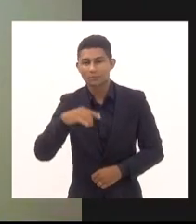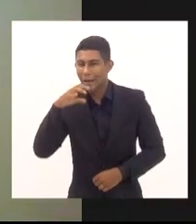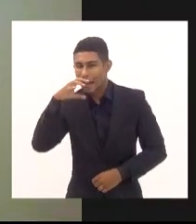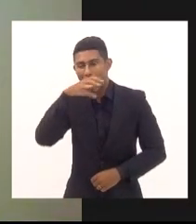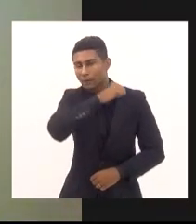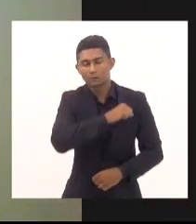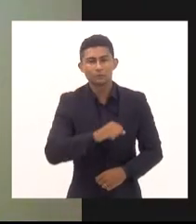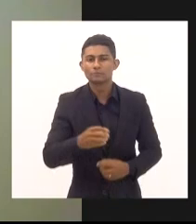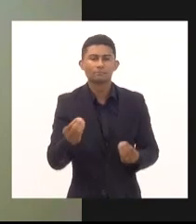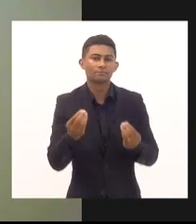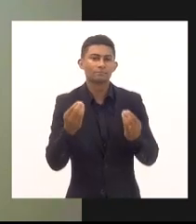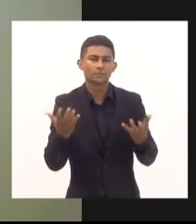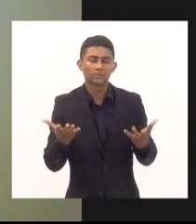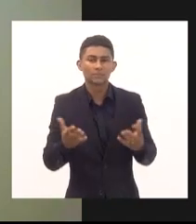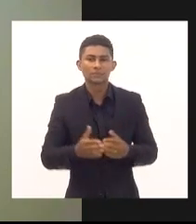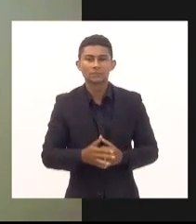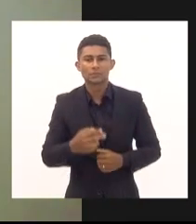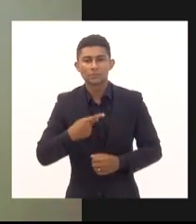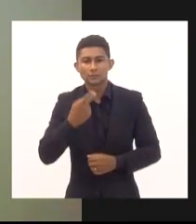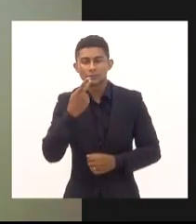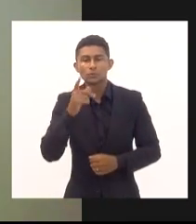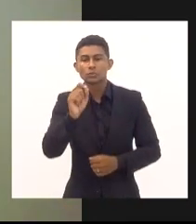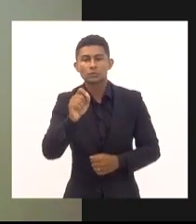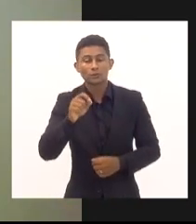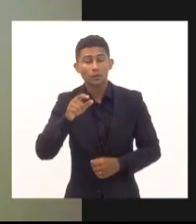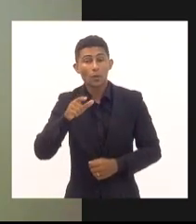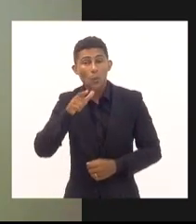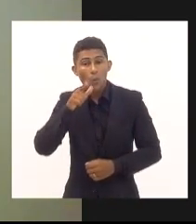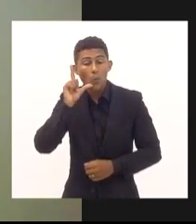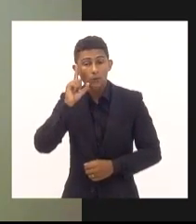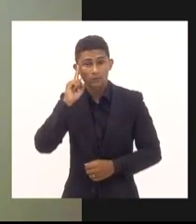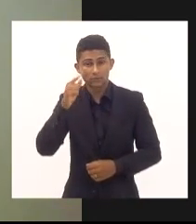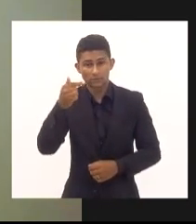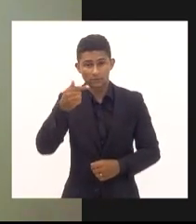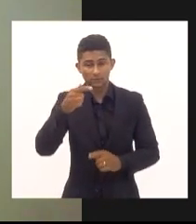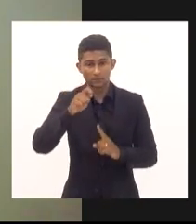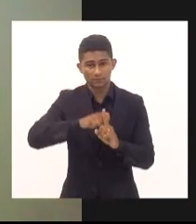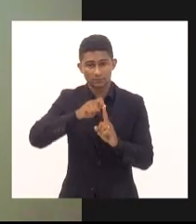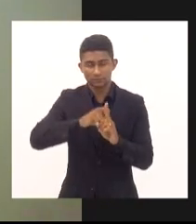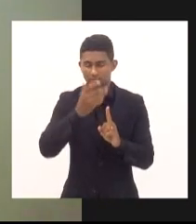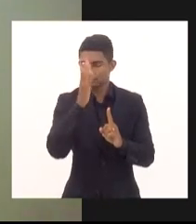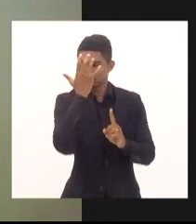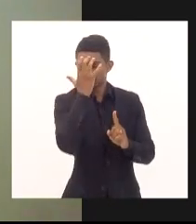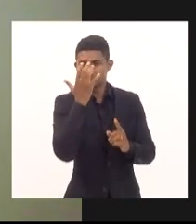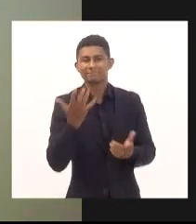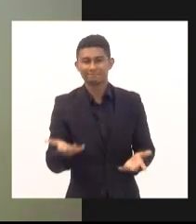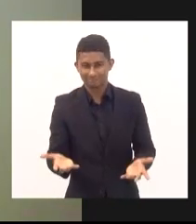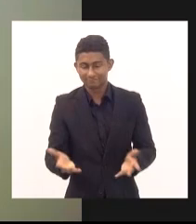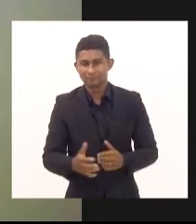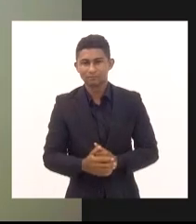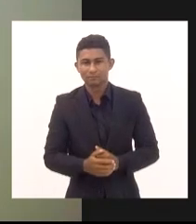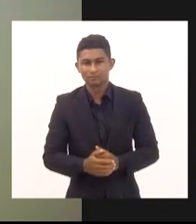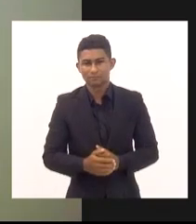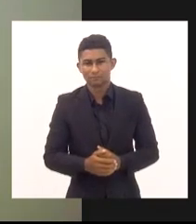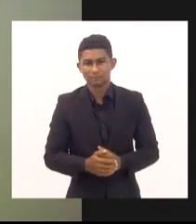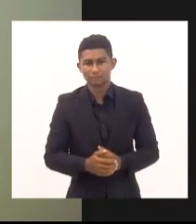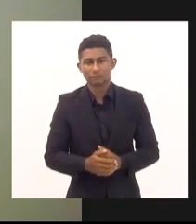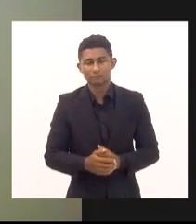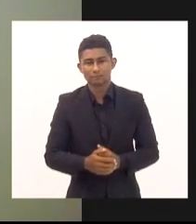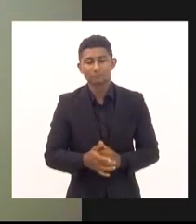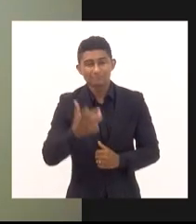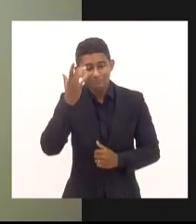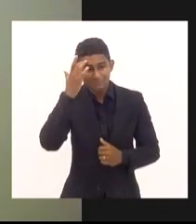da fala para me referir que no dia de ontem, 7 de fevereiro, a grande parte, eu poderia dizer que a maioria